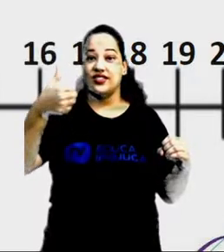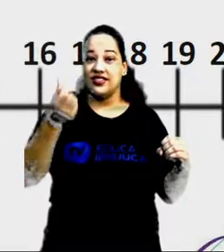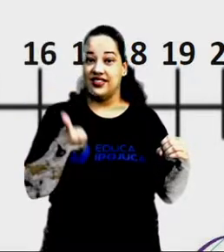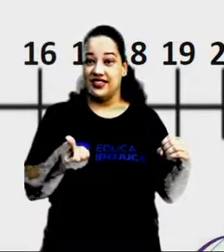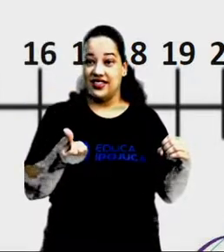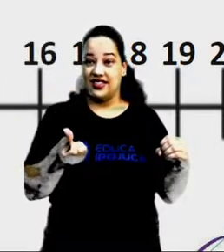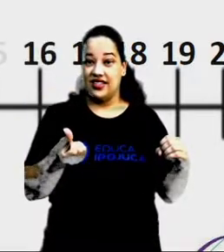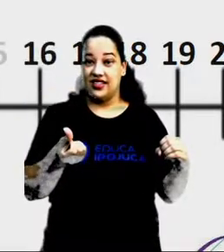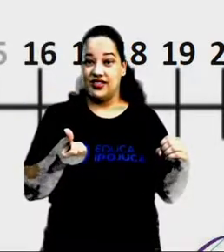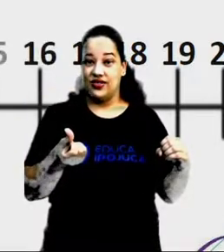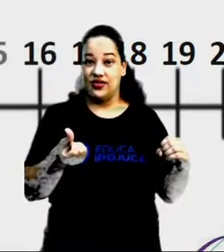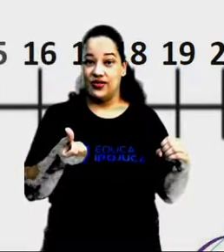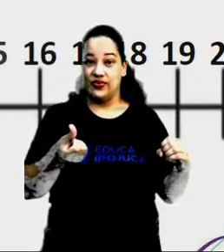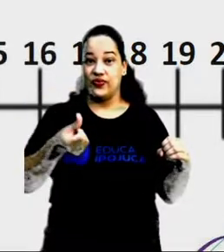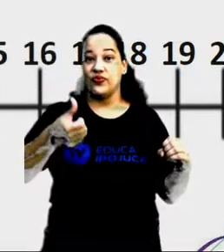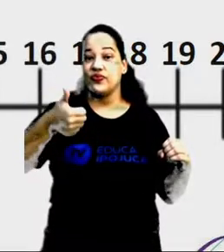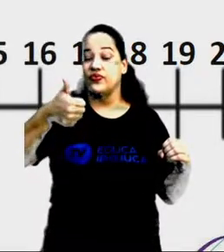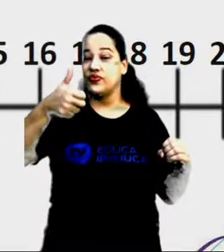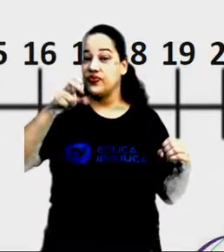16,